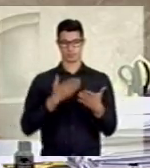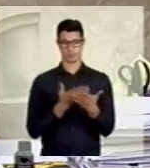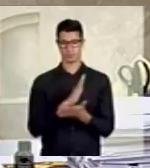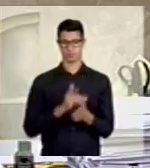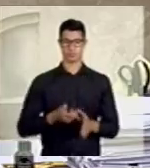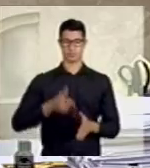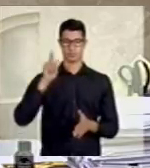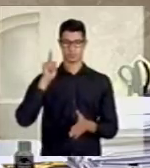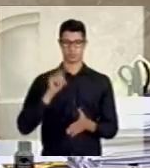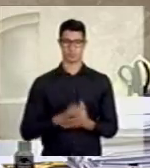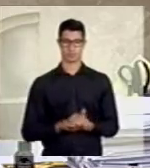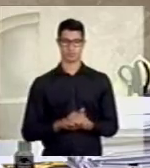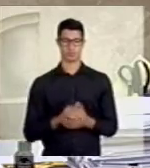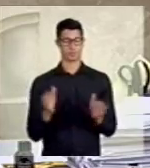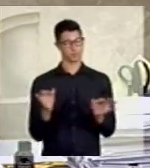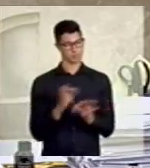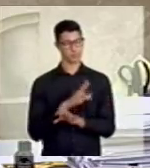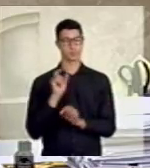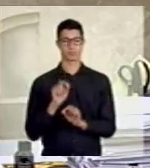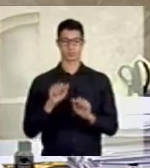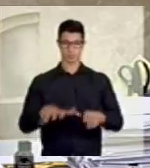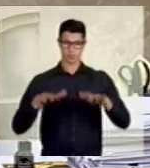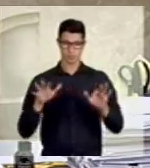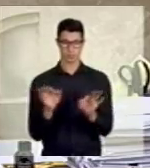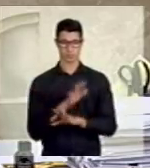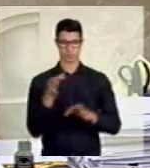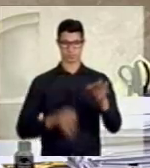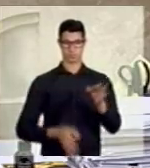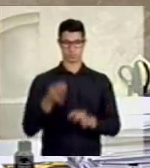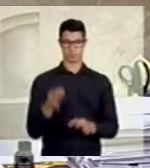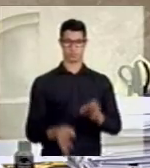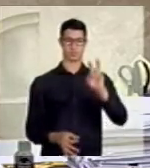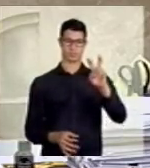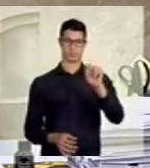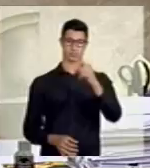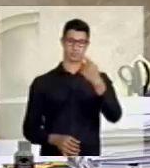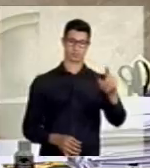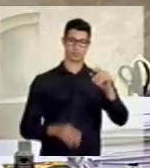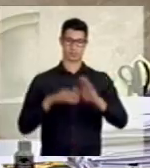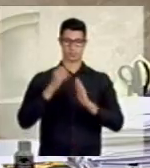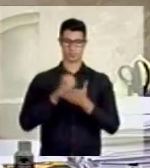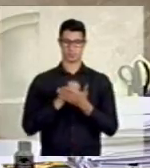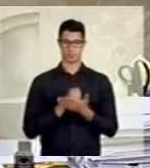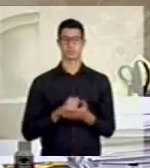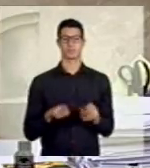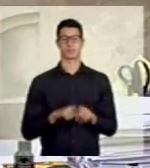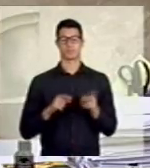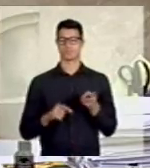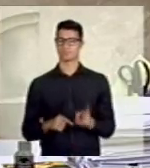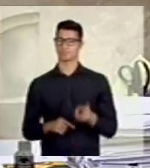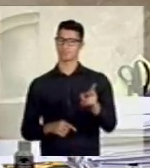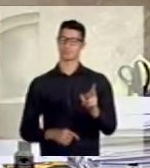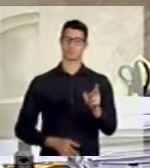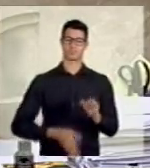aprovada a ata da sessão anterior. Na ocasião, o plenário concluiu o julgamento de 5 ações do controle concentrado e deu continuidade